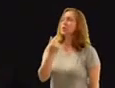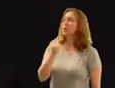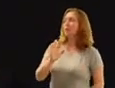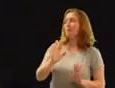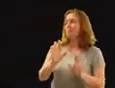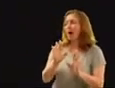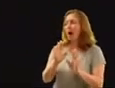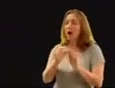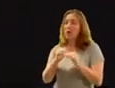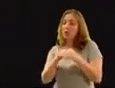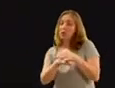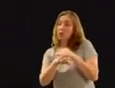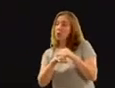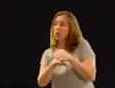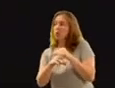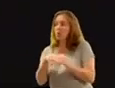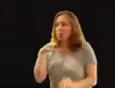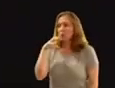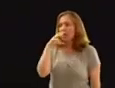esses 30 a gente recupera rápido.